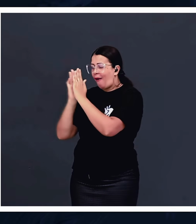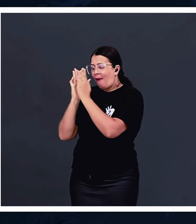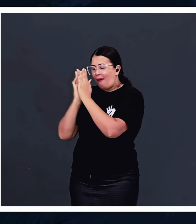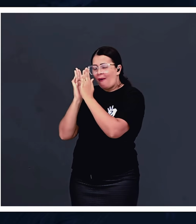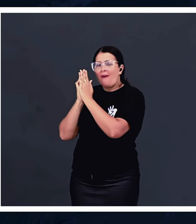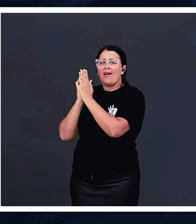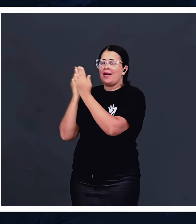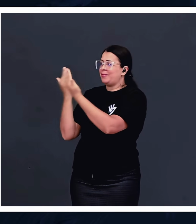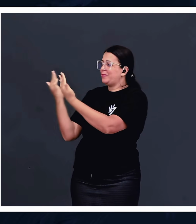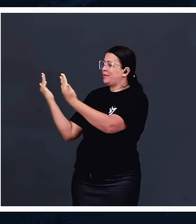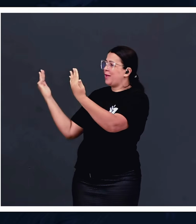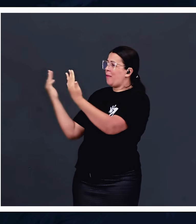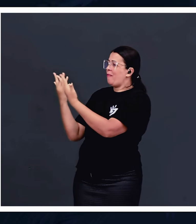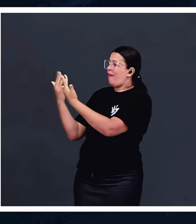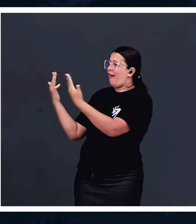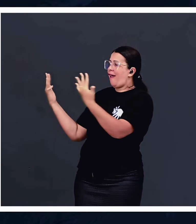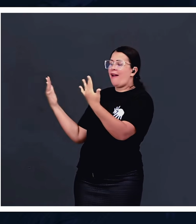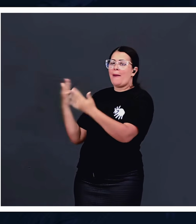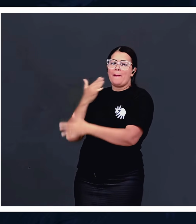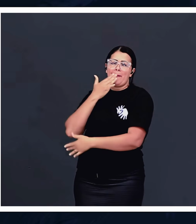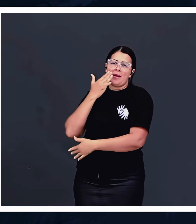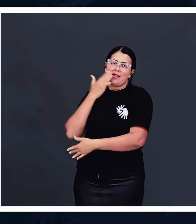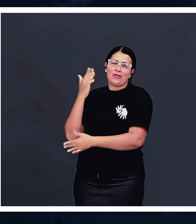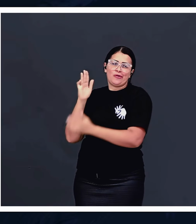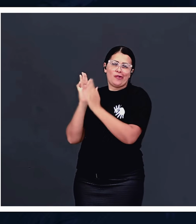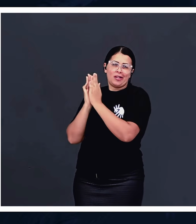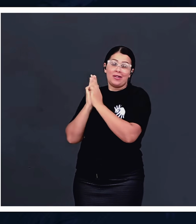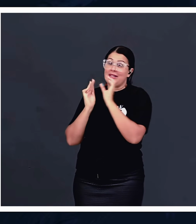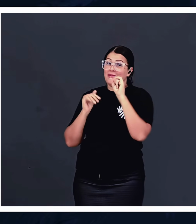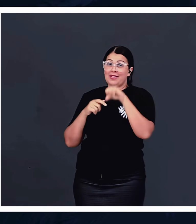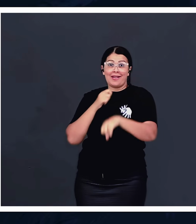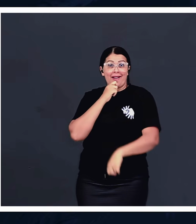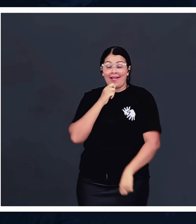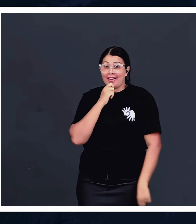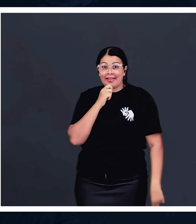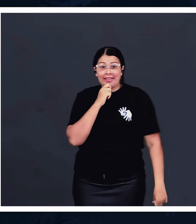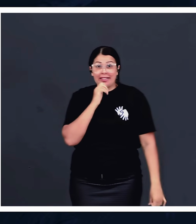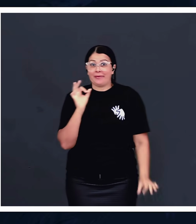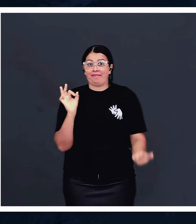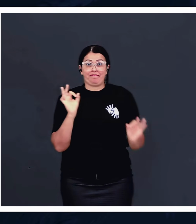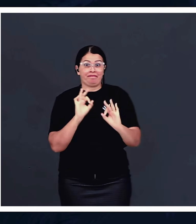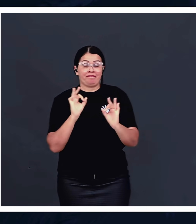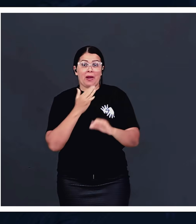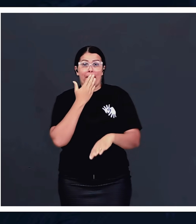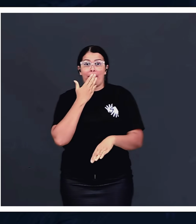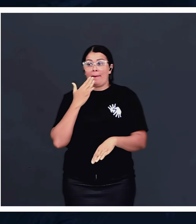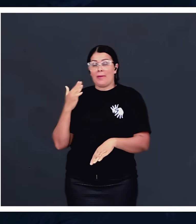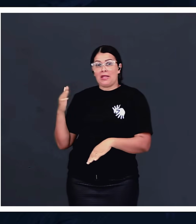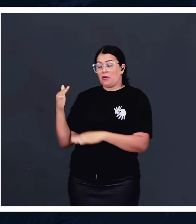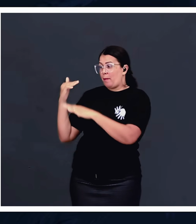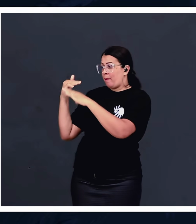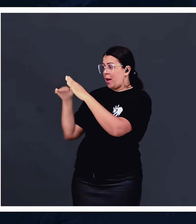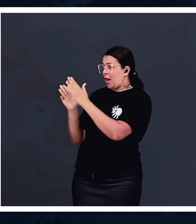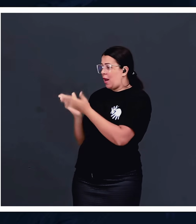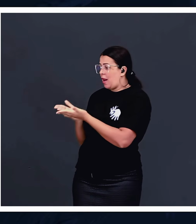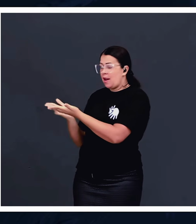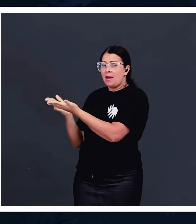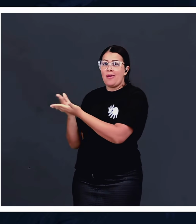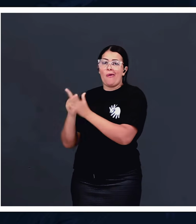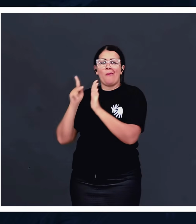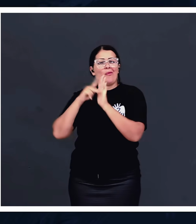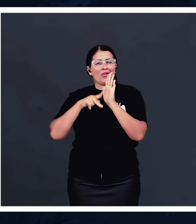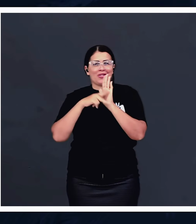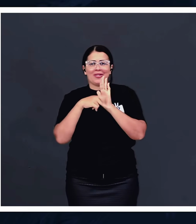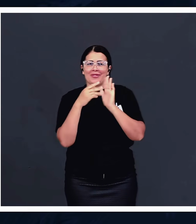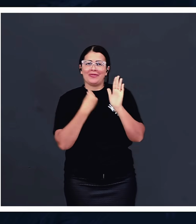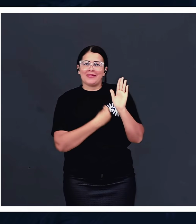e orar pelos pedidos que estão ali. Se você ainda não deixou o seu pedido de oração, quem sabe até o seu projeto,